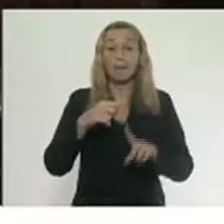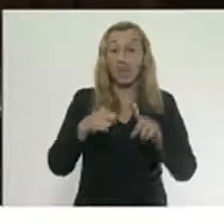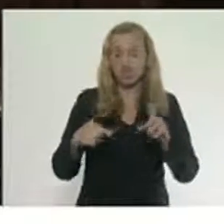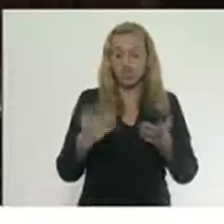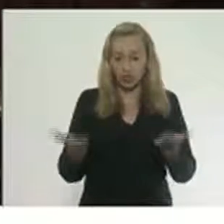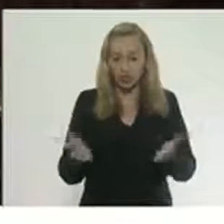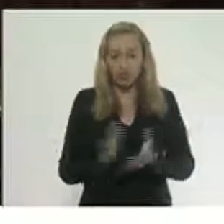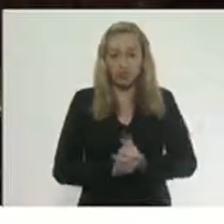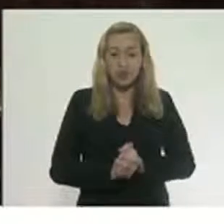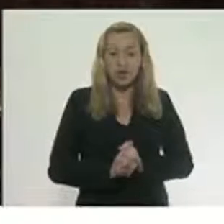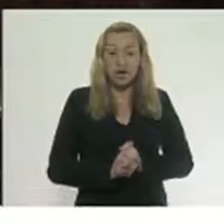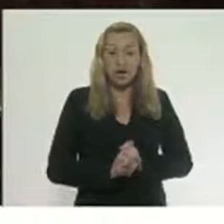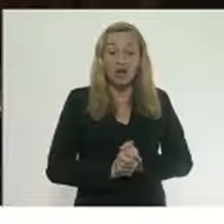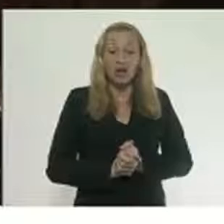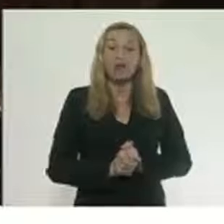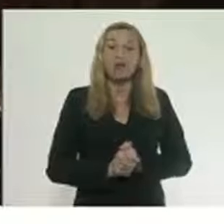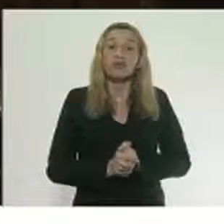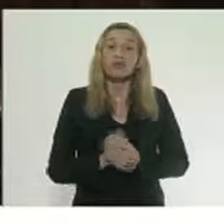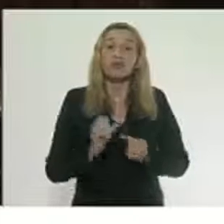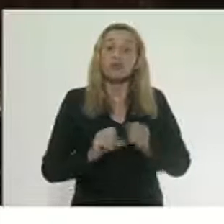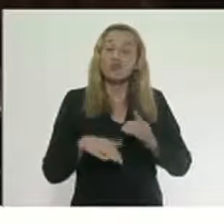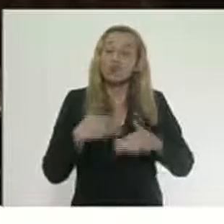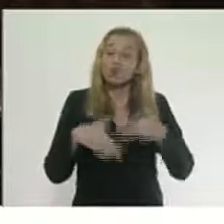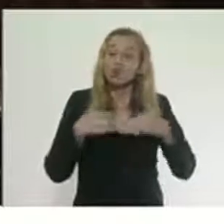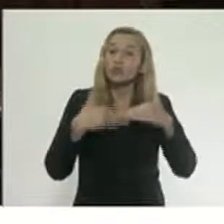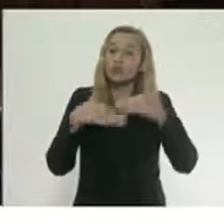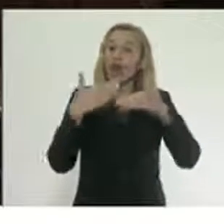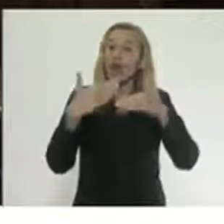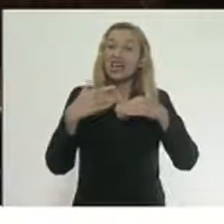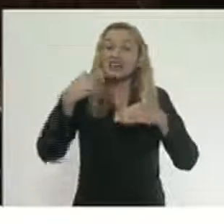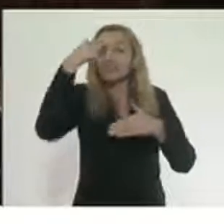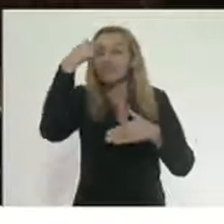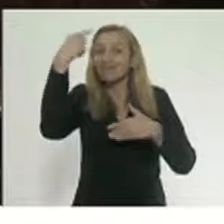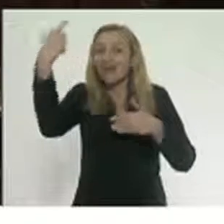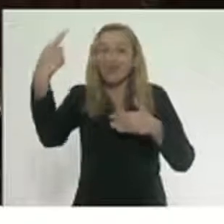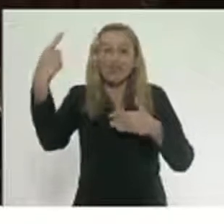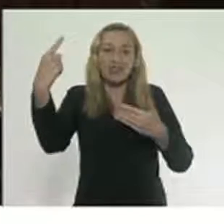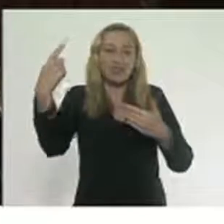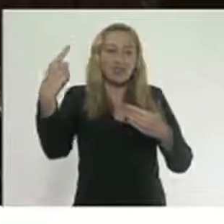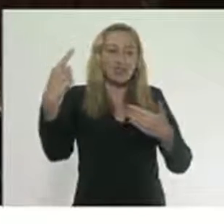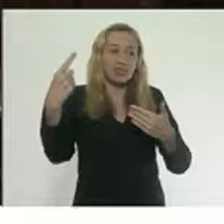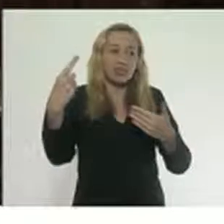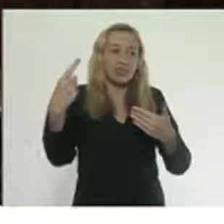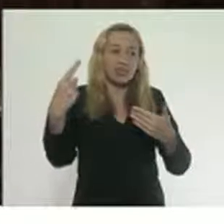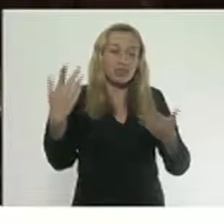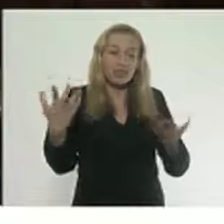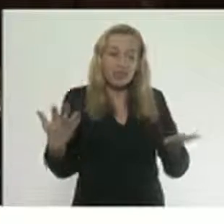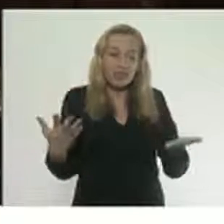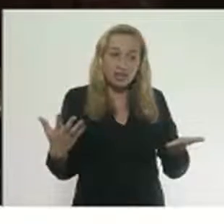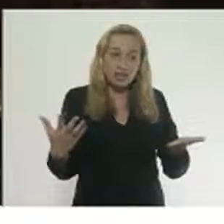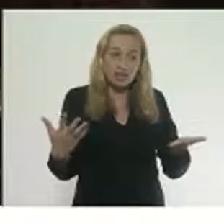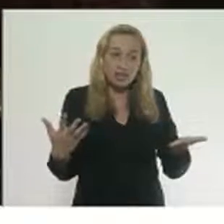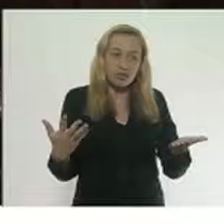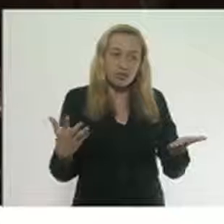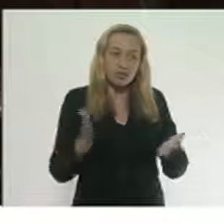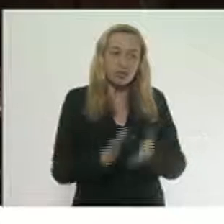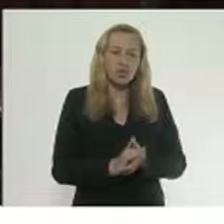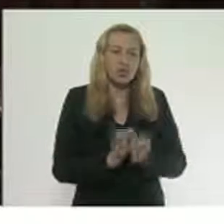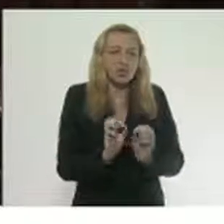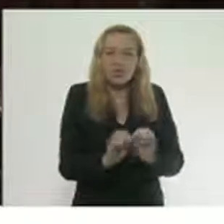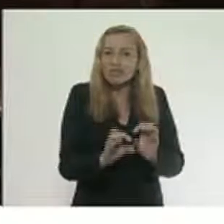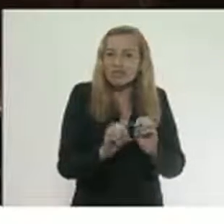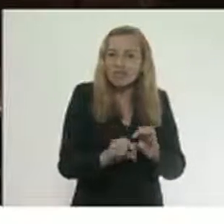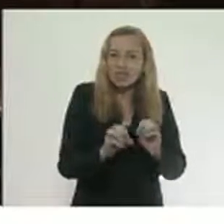Consequentemente, para fazer prosperar ideias absolutamente reacionárias, como a militarização do